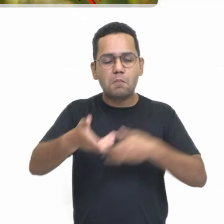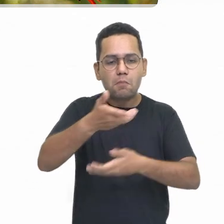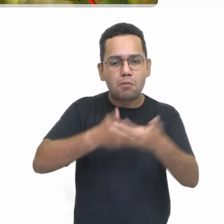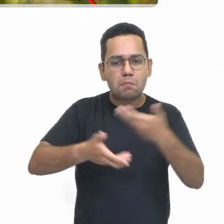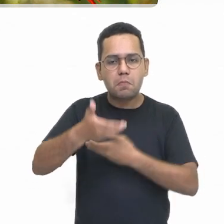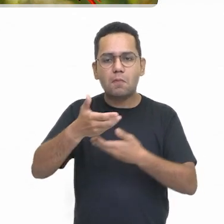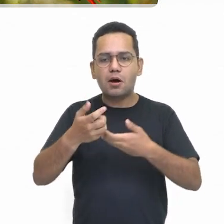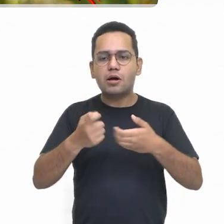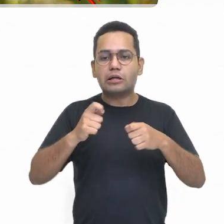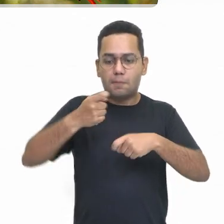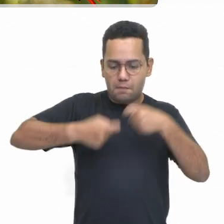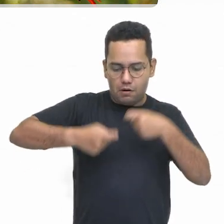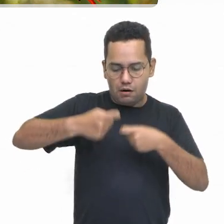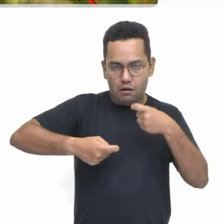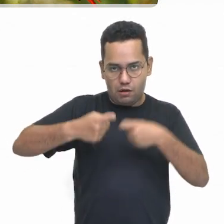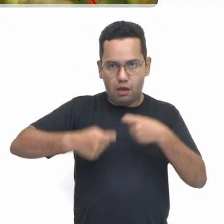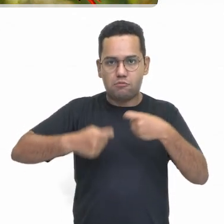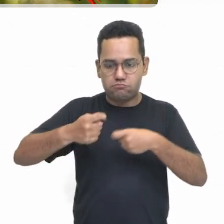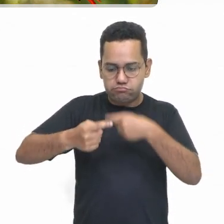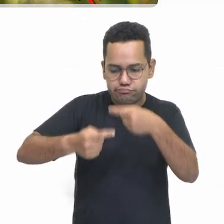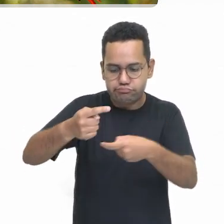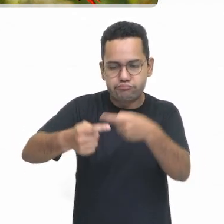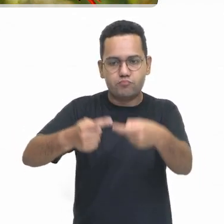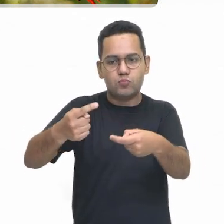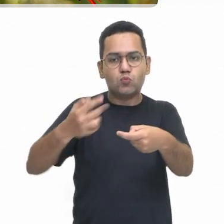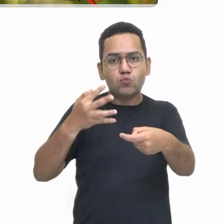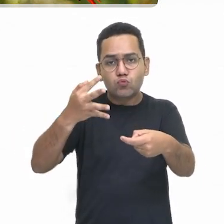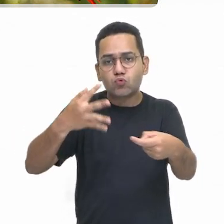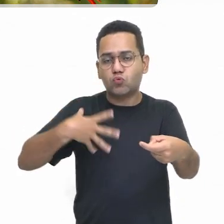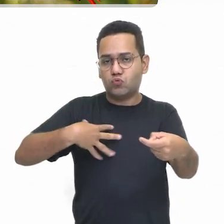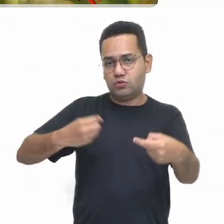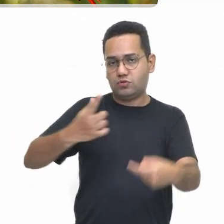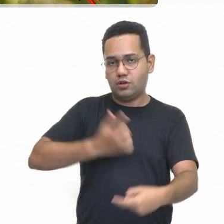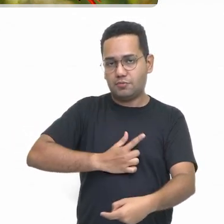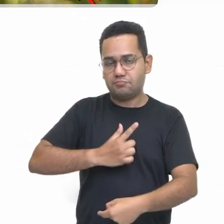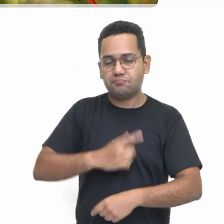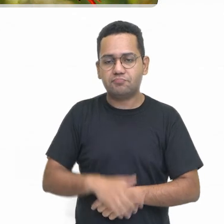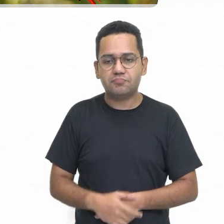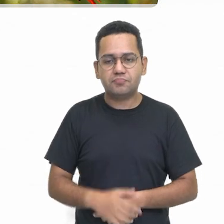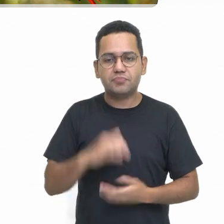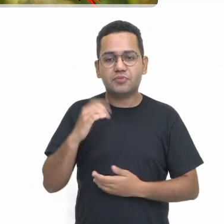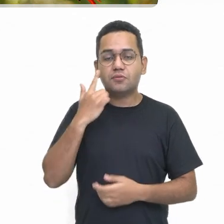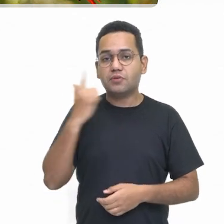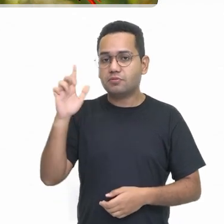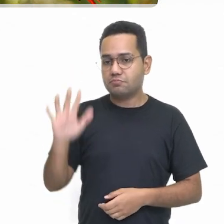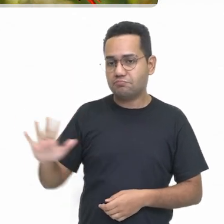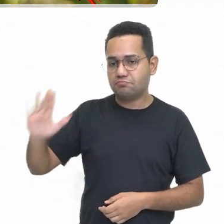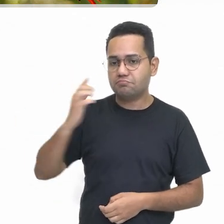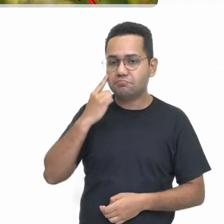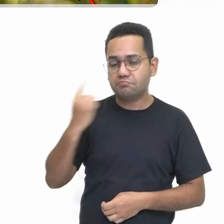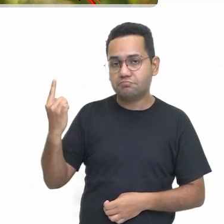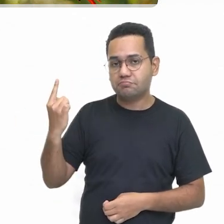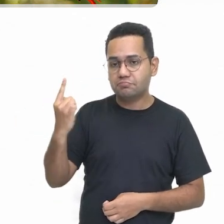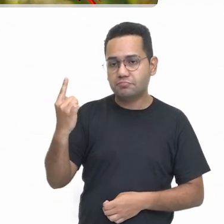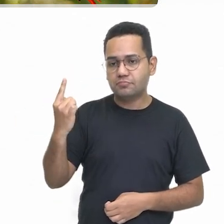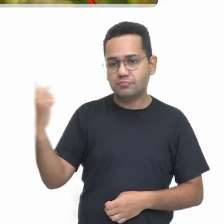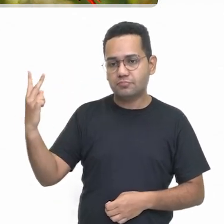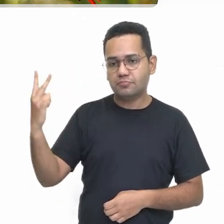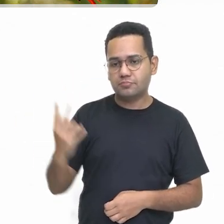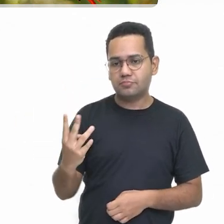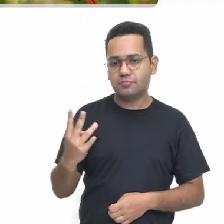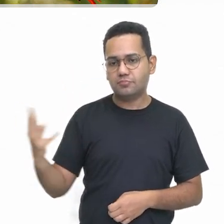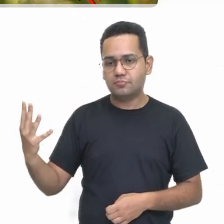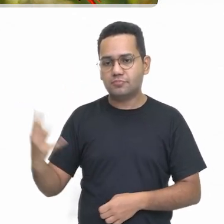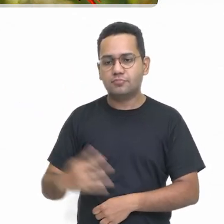descendentes férteis então nós temos aí várias a representação da espécie humana uma representação de uma espécie de